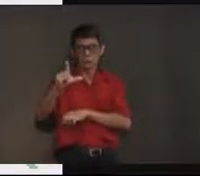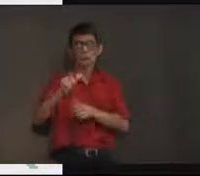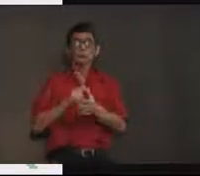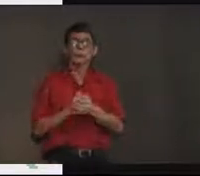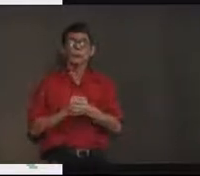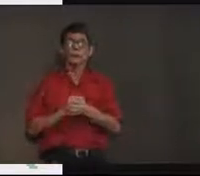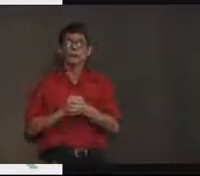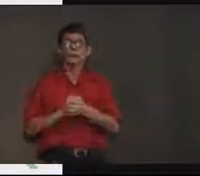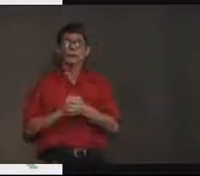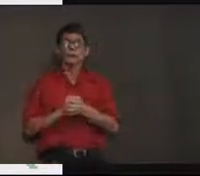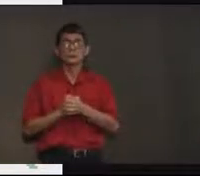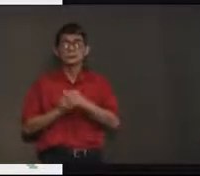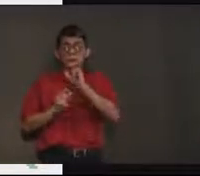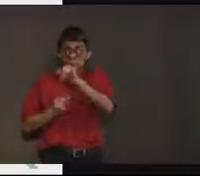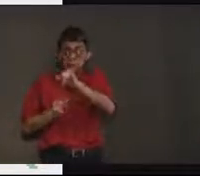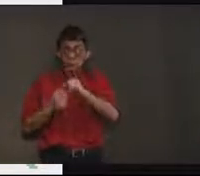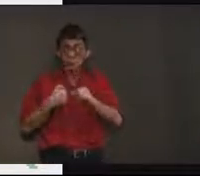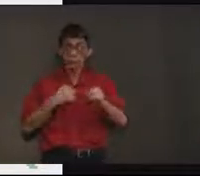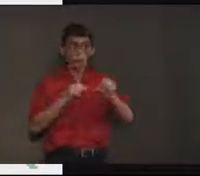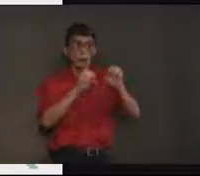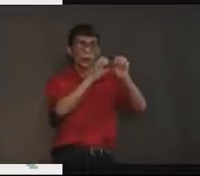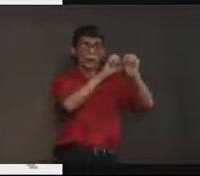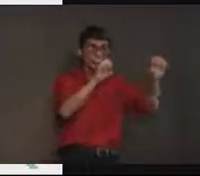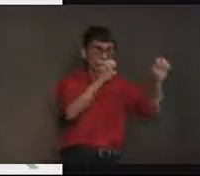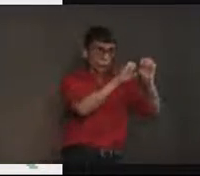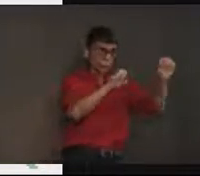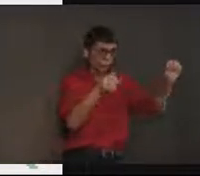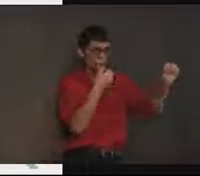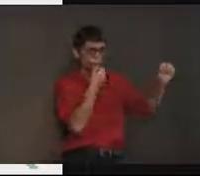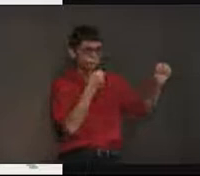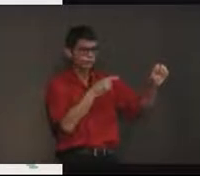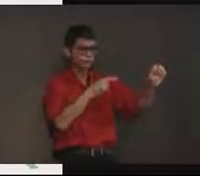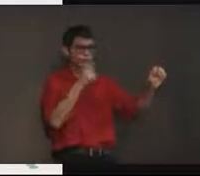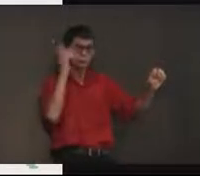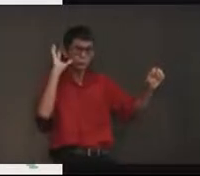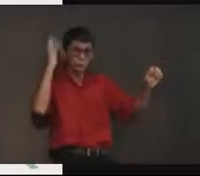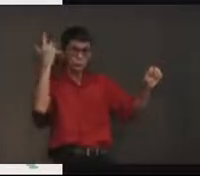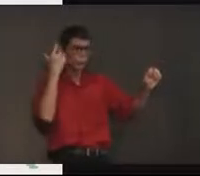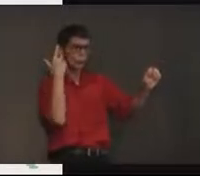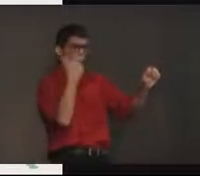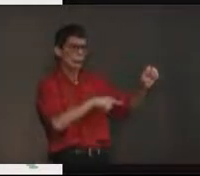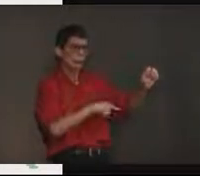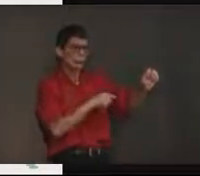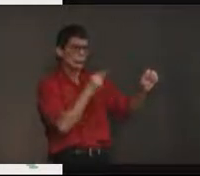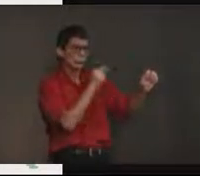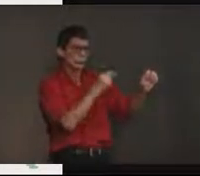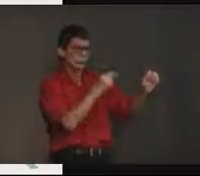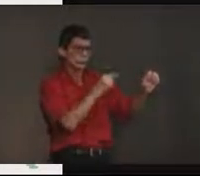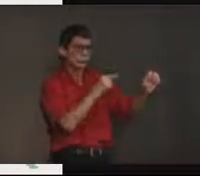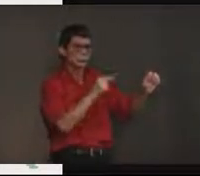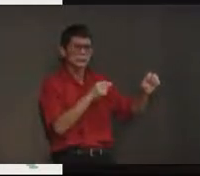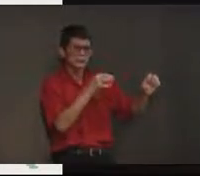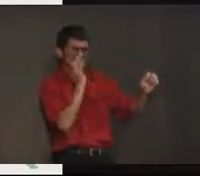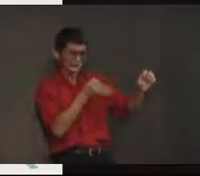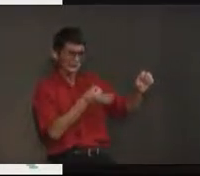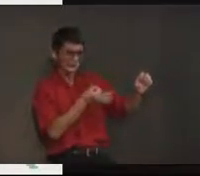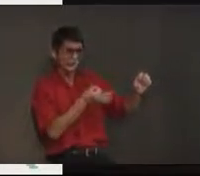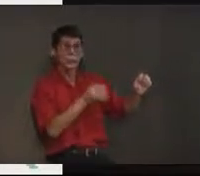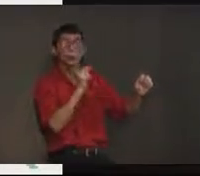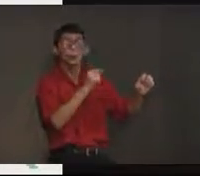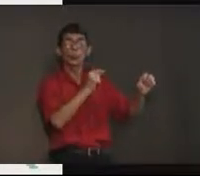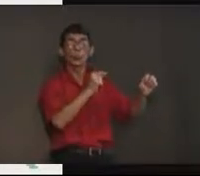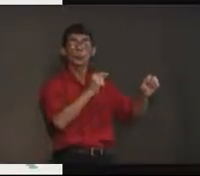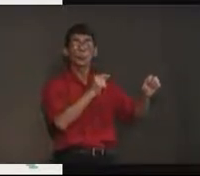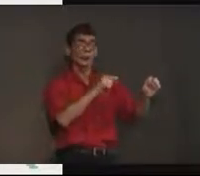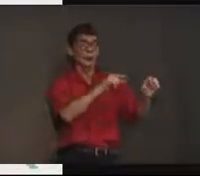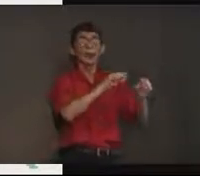problema integral se você conseguir mostrar que ela é regular Ou seja que ela tem derivada a primeira segunda aí ela vai ser uma